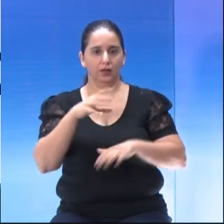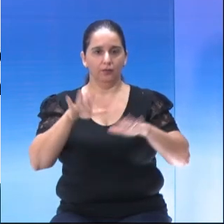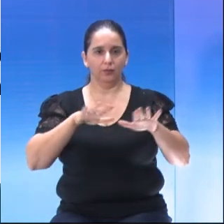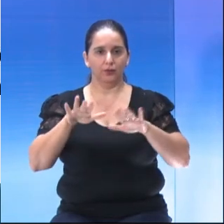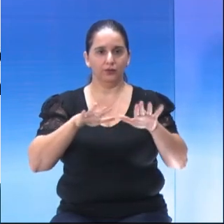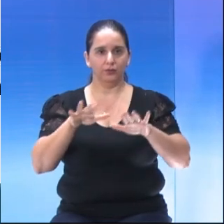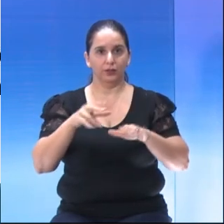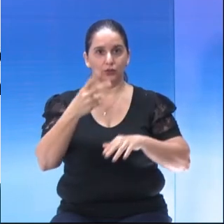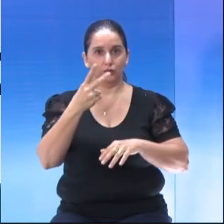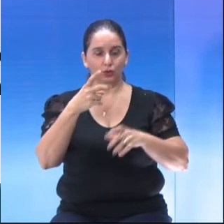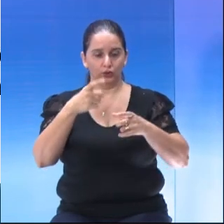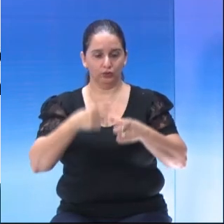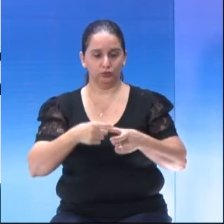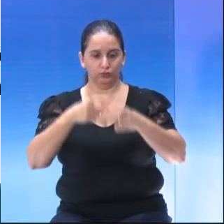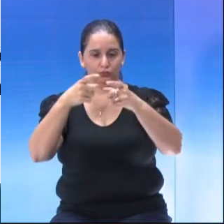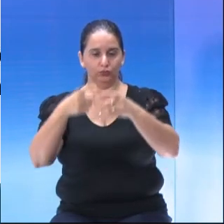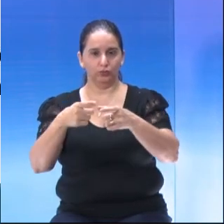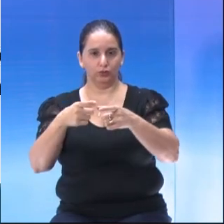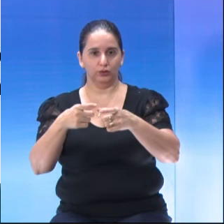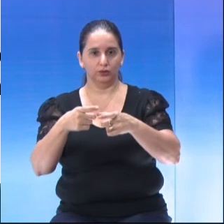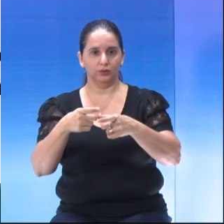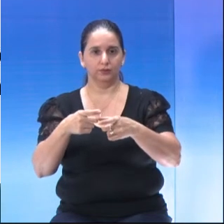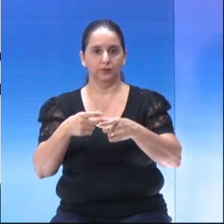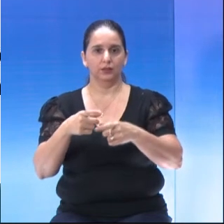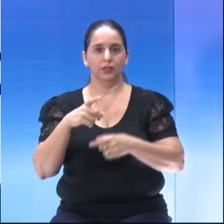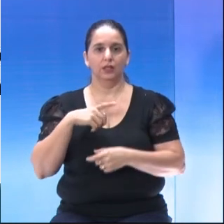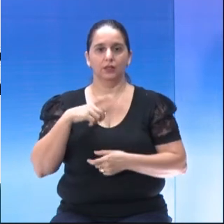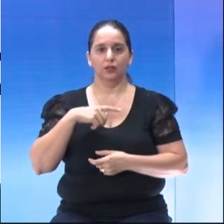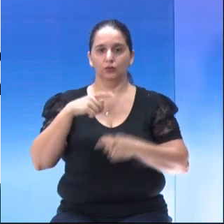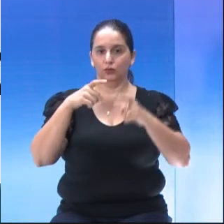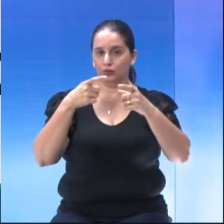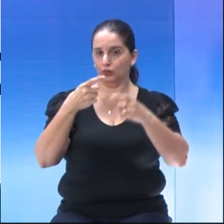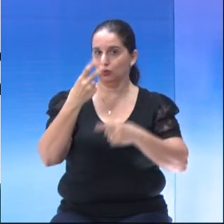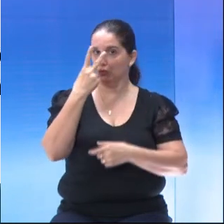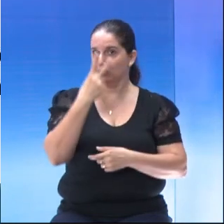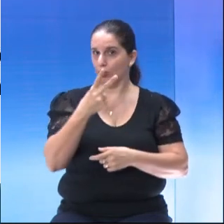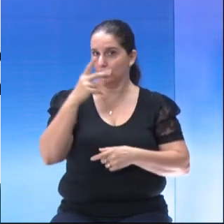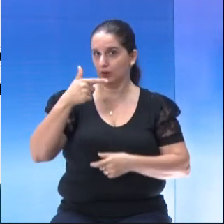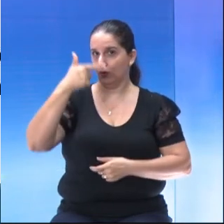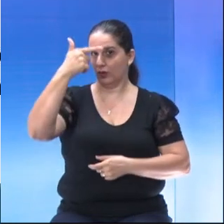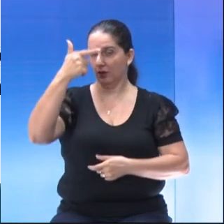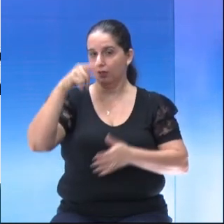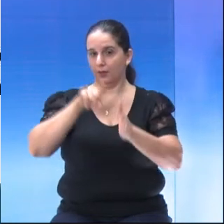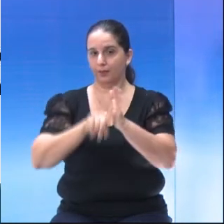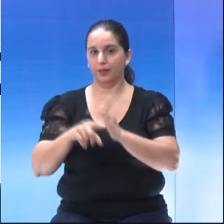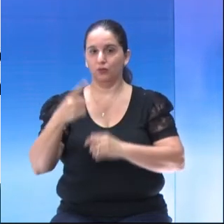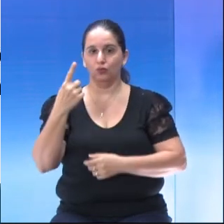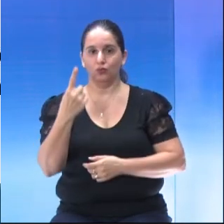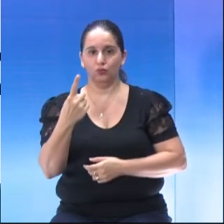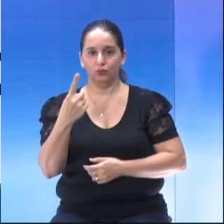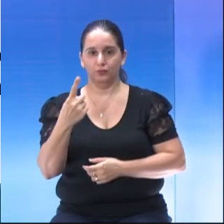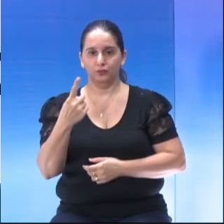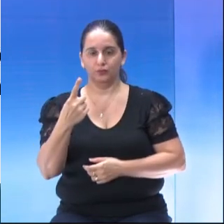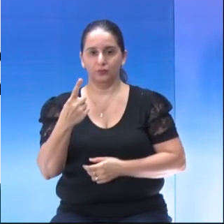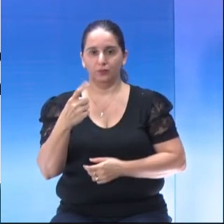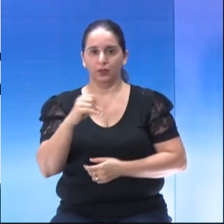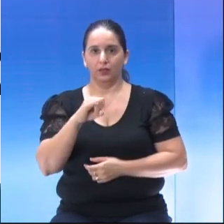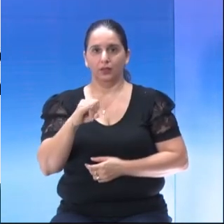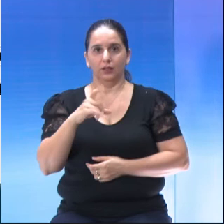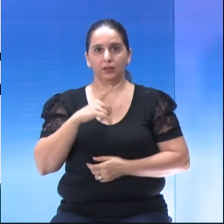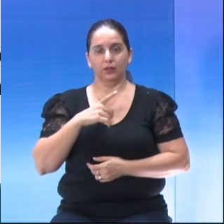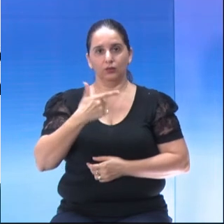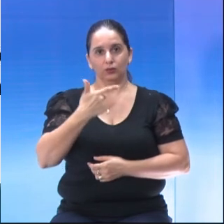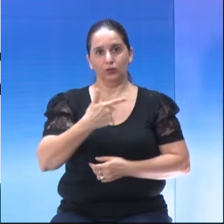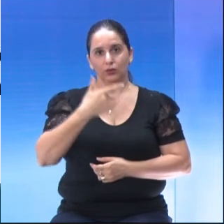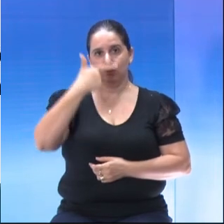com 2 discos, então eu posso dizer que eu tenho 2 ao quadrado menos 1. Por que isso